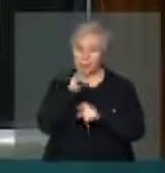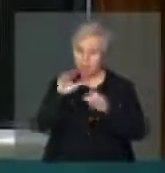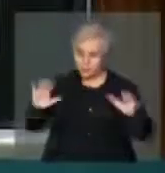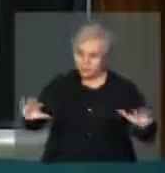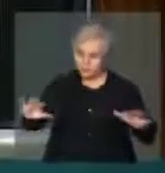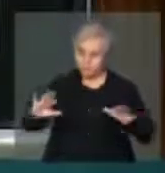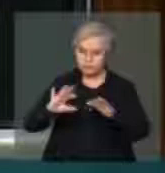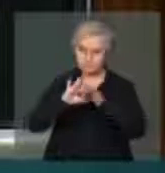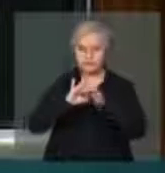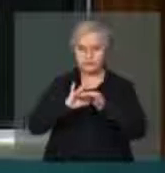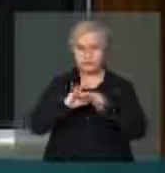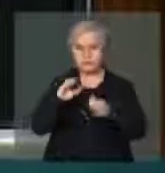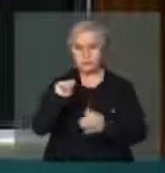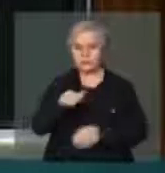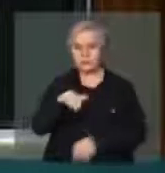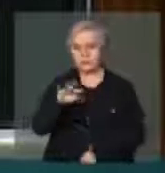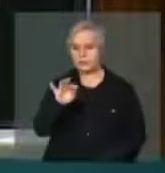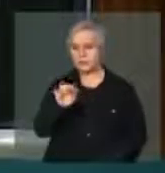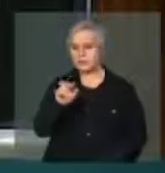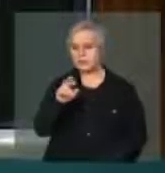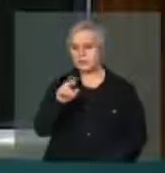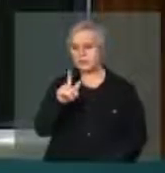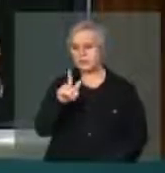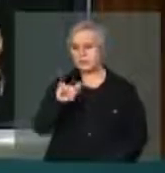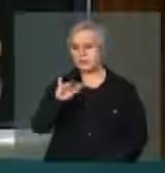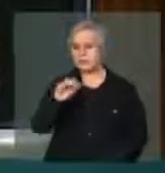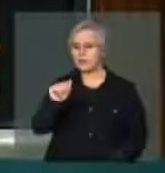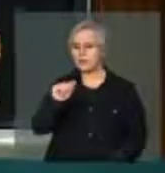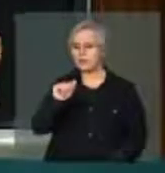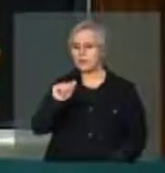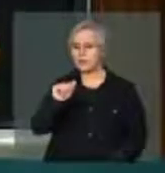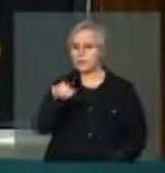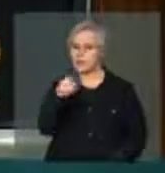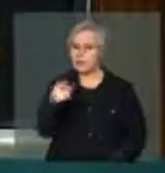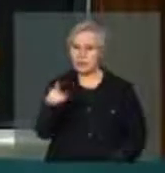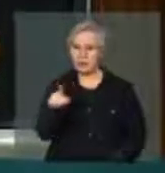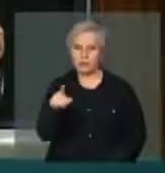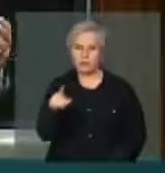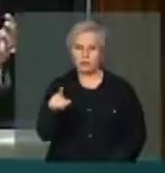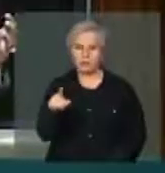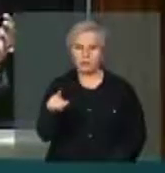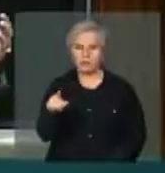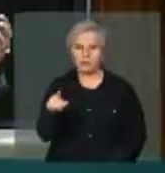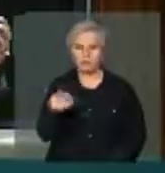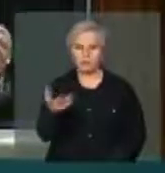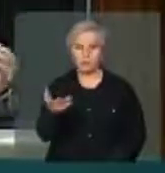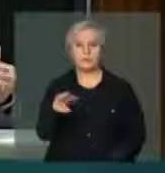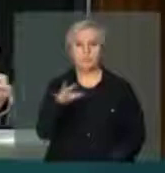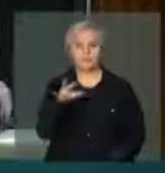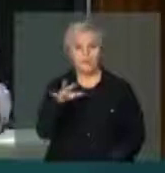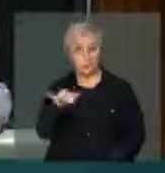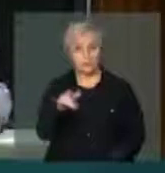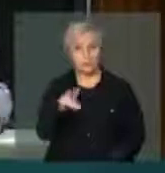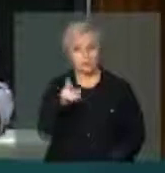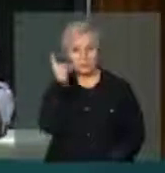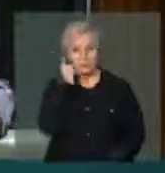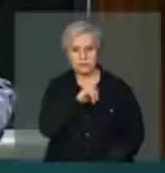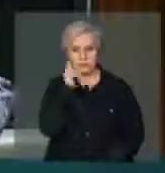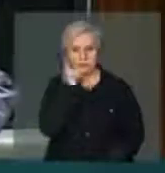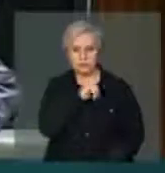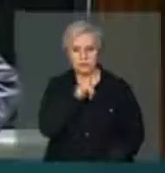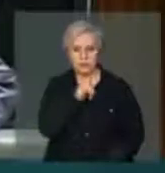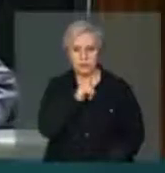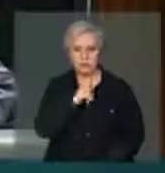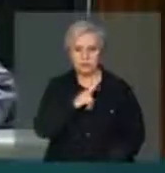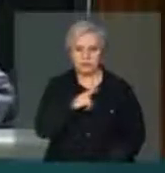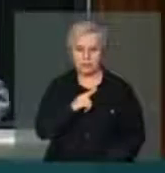a deputada Mari do Tocantins, ela disse, isso aqui é muito importante, porque a gente vai ter